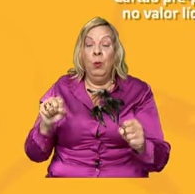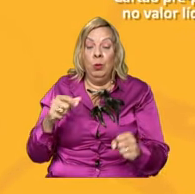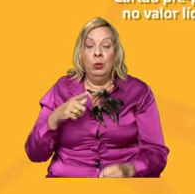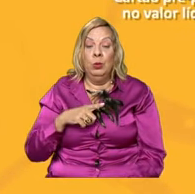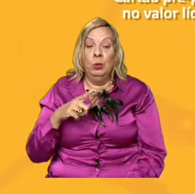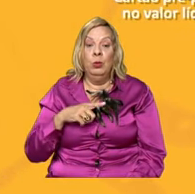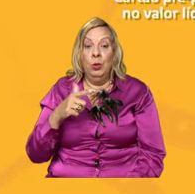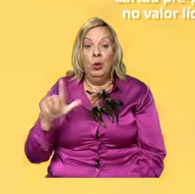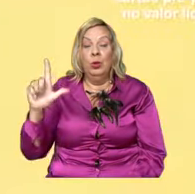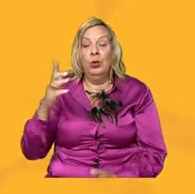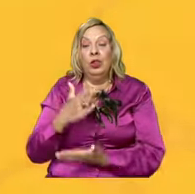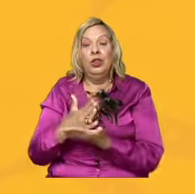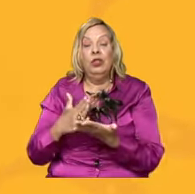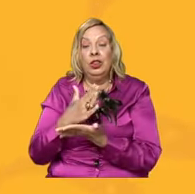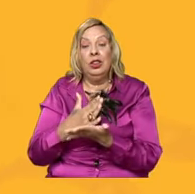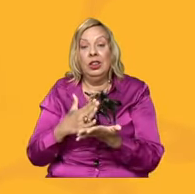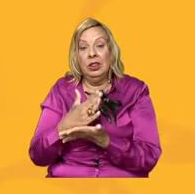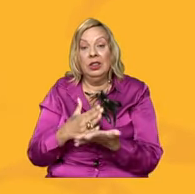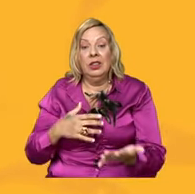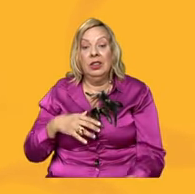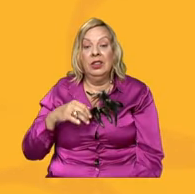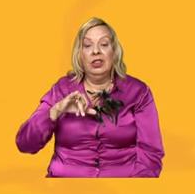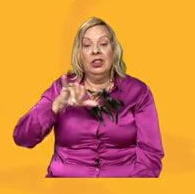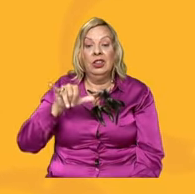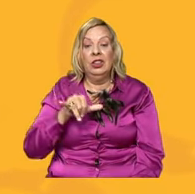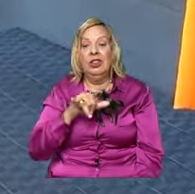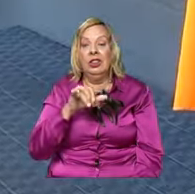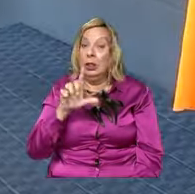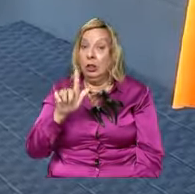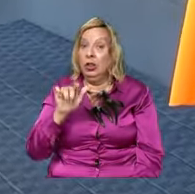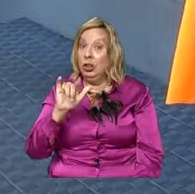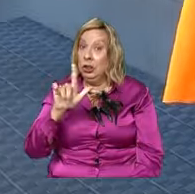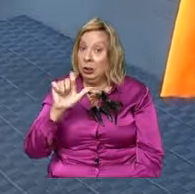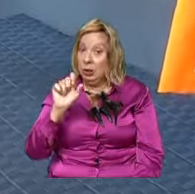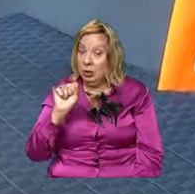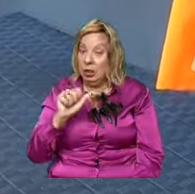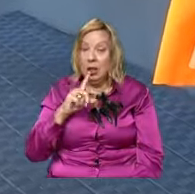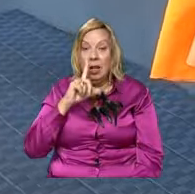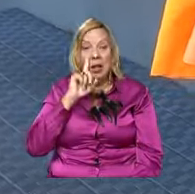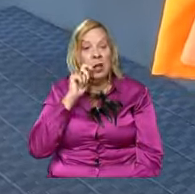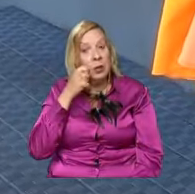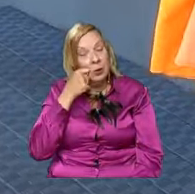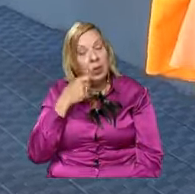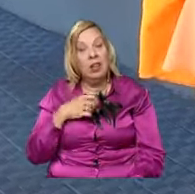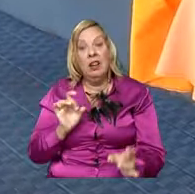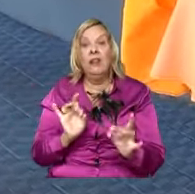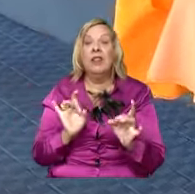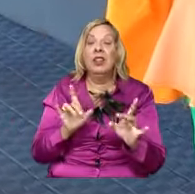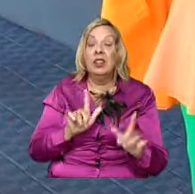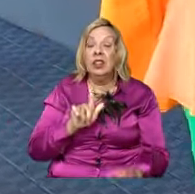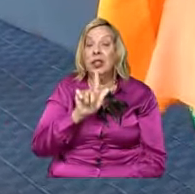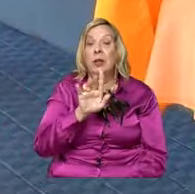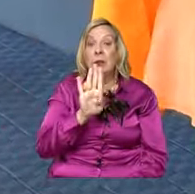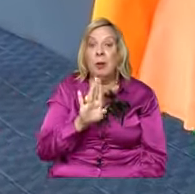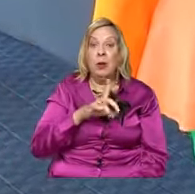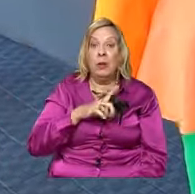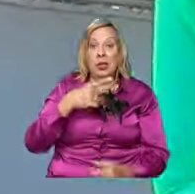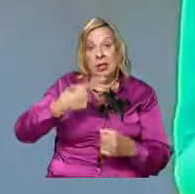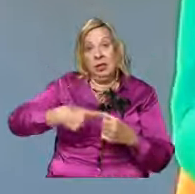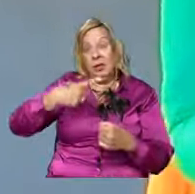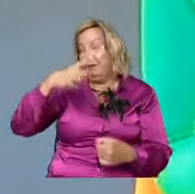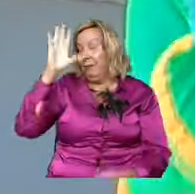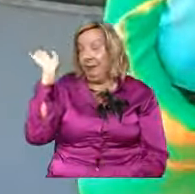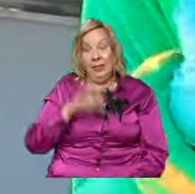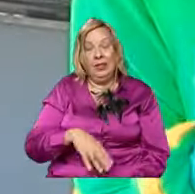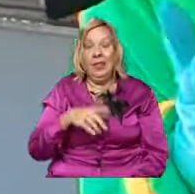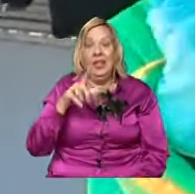0 km foi dividida com a Gilza de Aracaju. A promotora Pé Quente foi a Anne, do G Barbosa Santo Antônio.